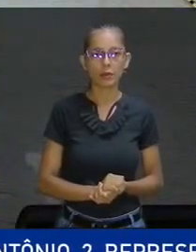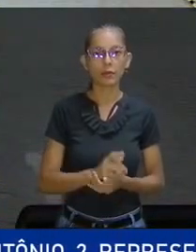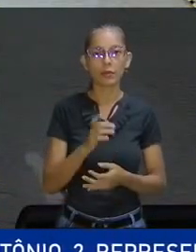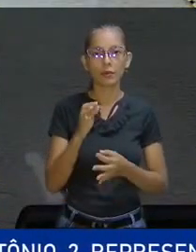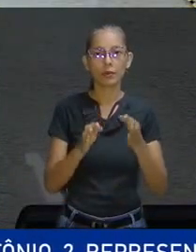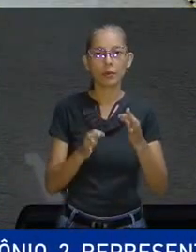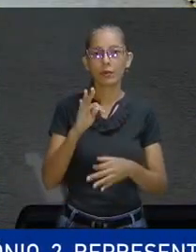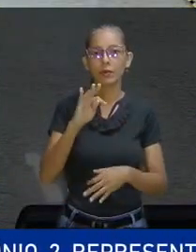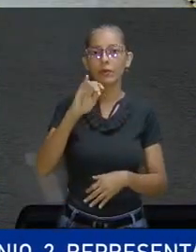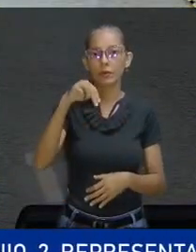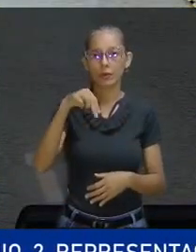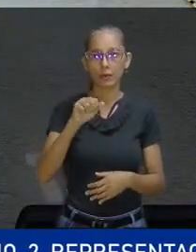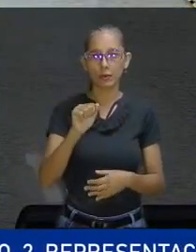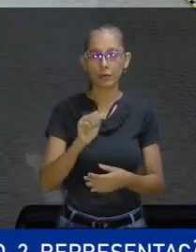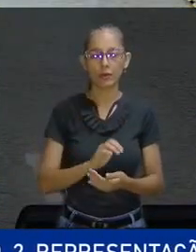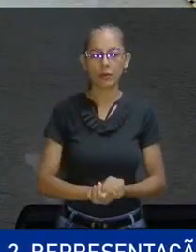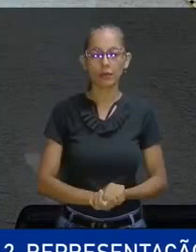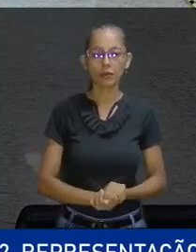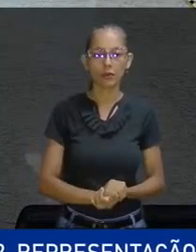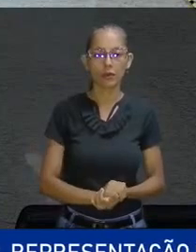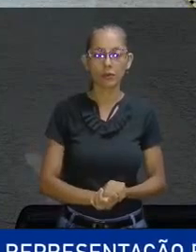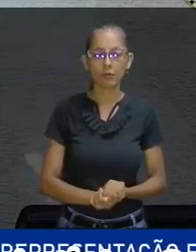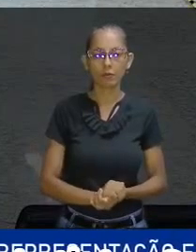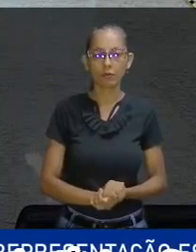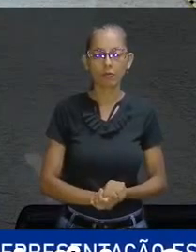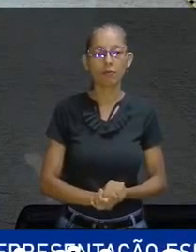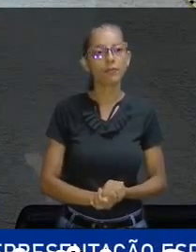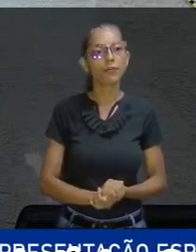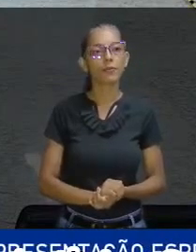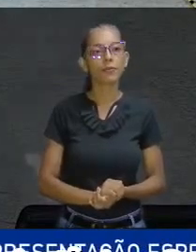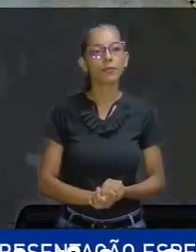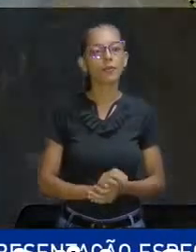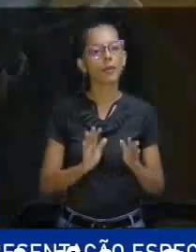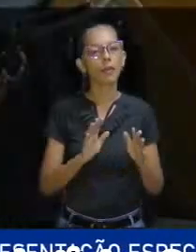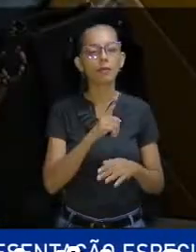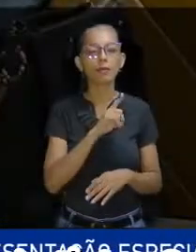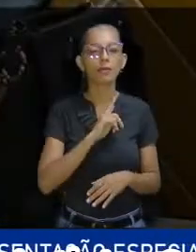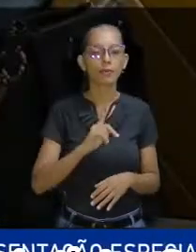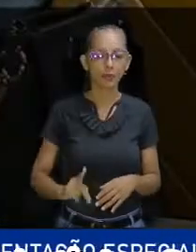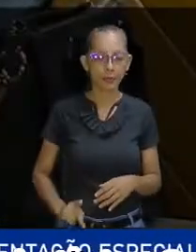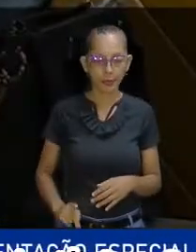Perfeito. Juíza Tina Souza. Excelentíssimo senhor presidente,